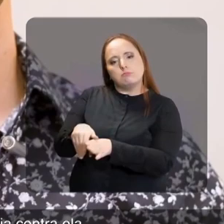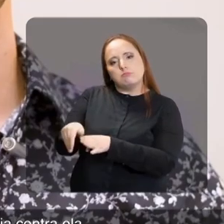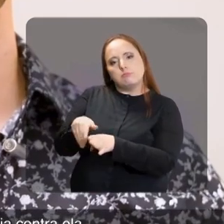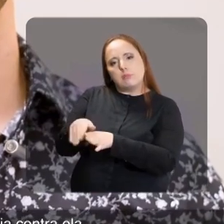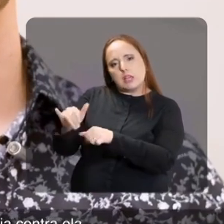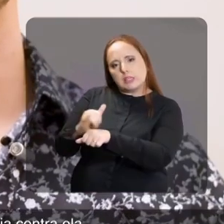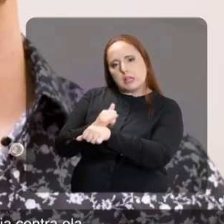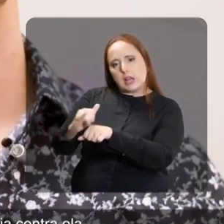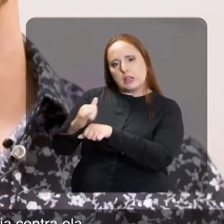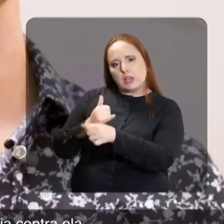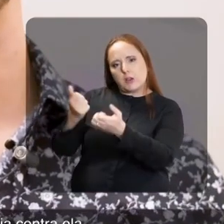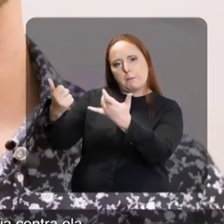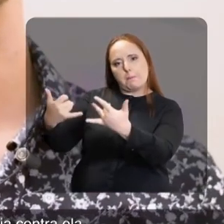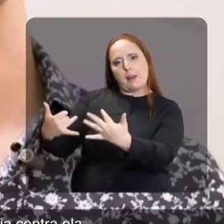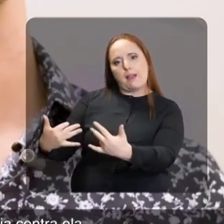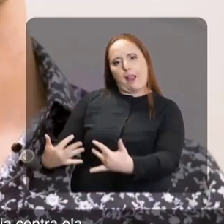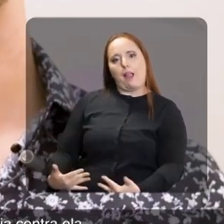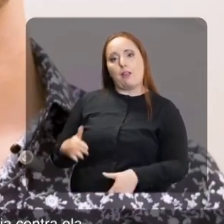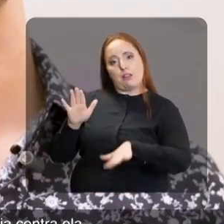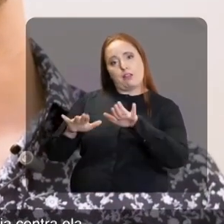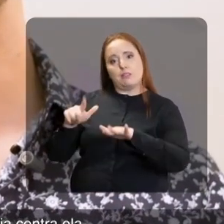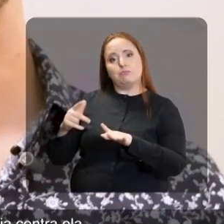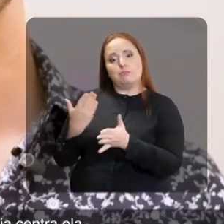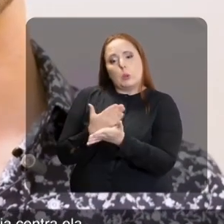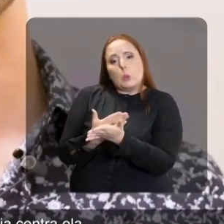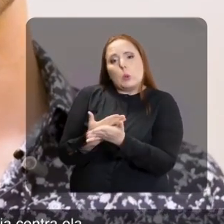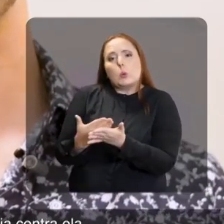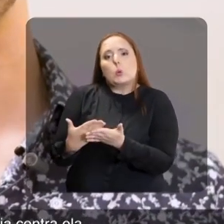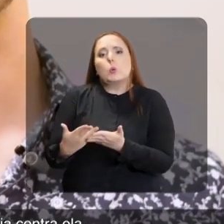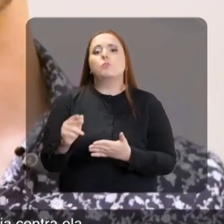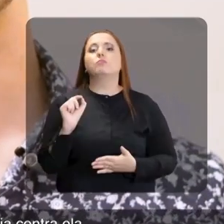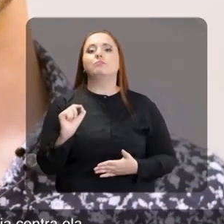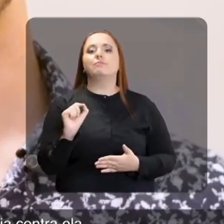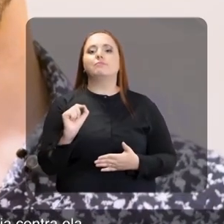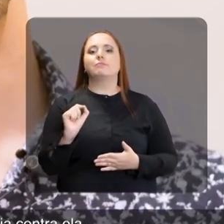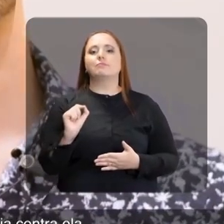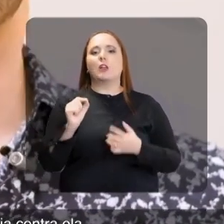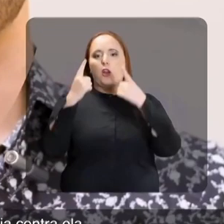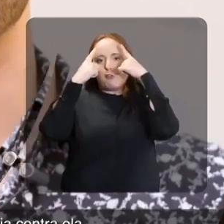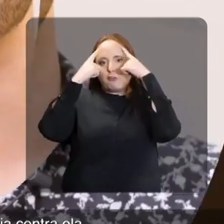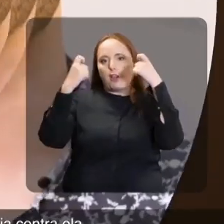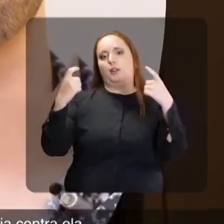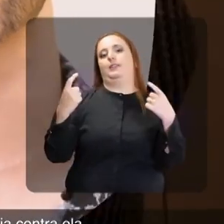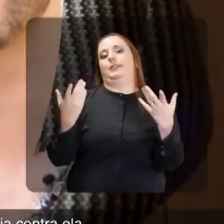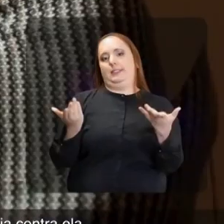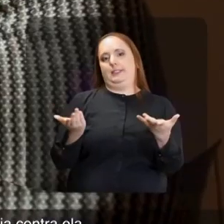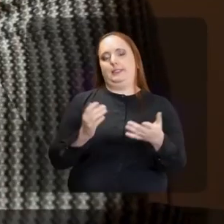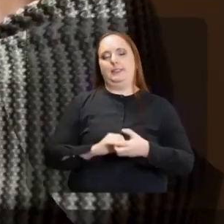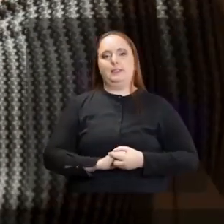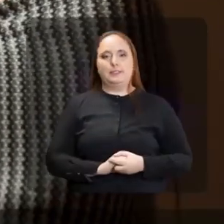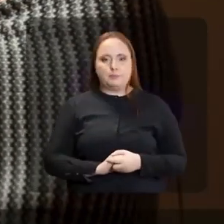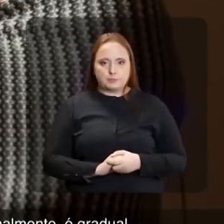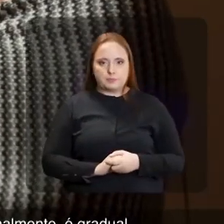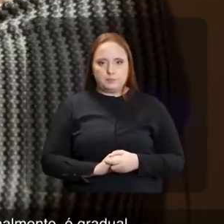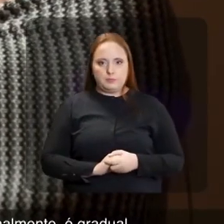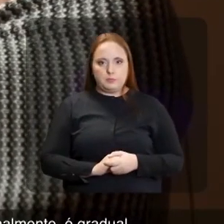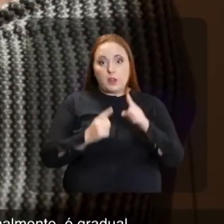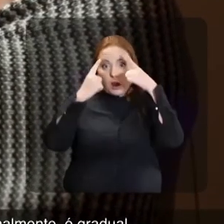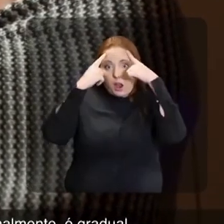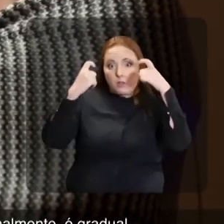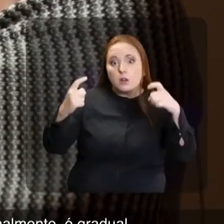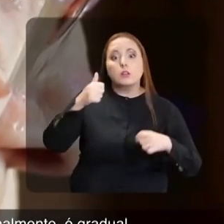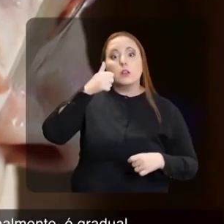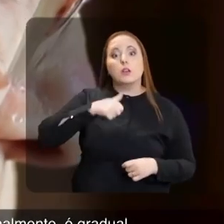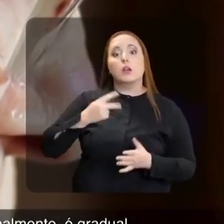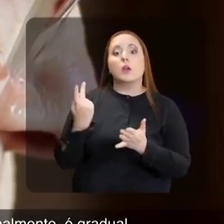mostrar para a pessoa que talvez ela esteja sofrendo o início de um ciclo de violência contra ela. A